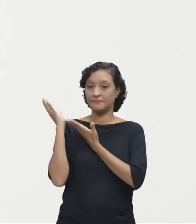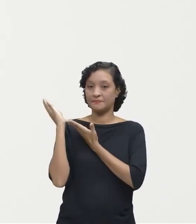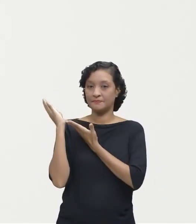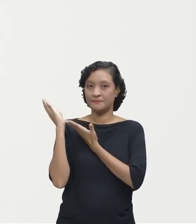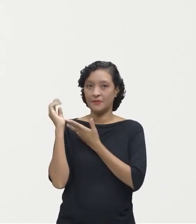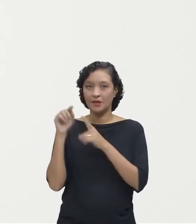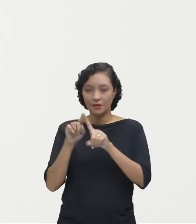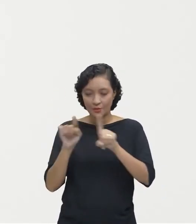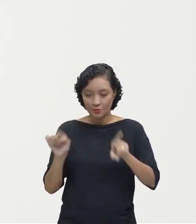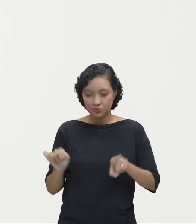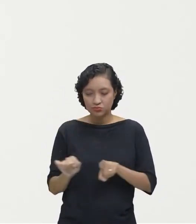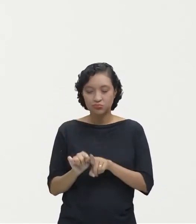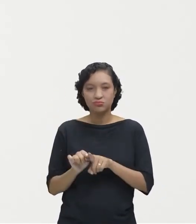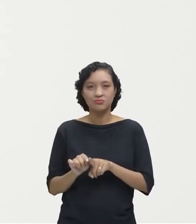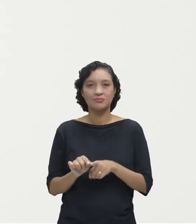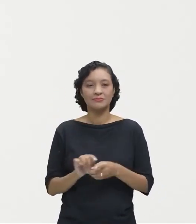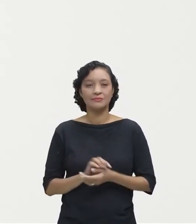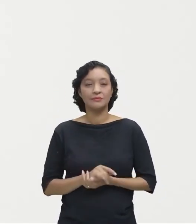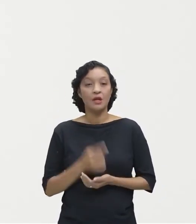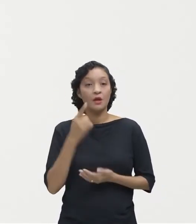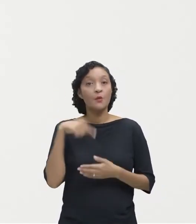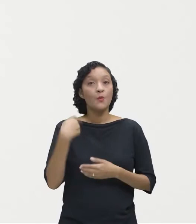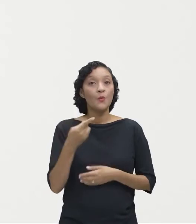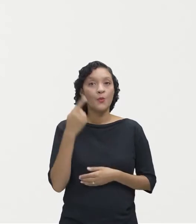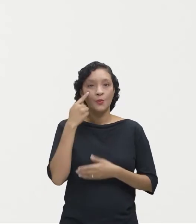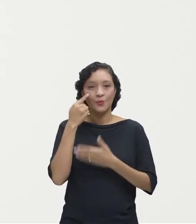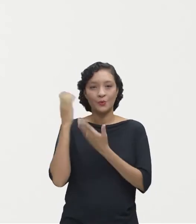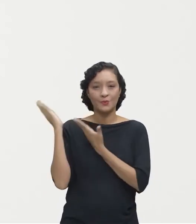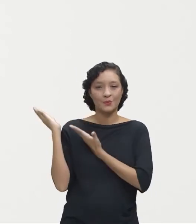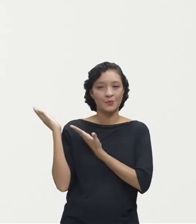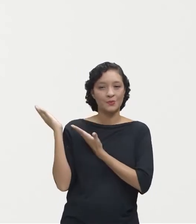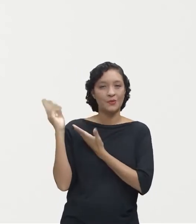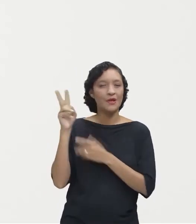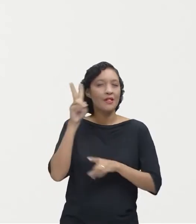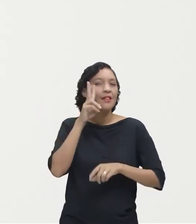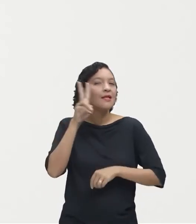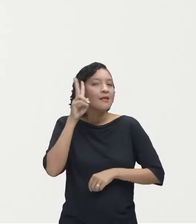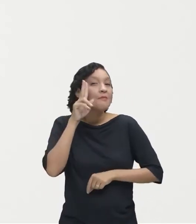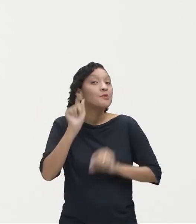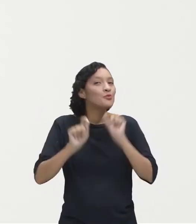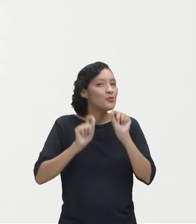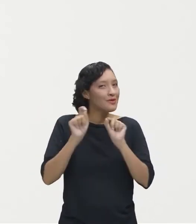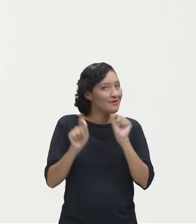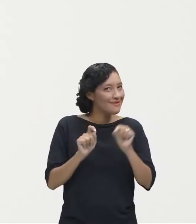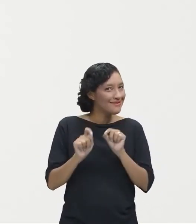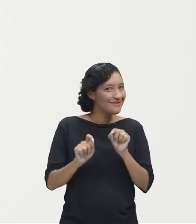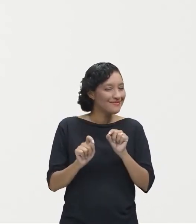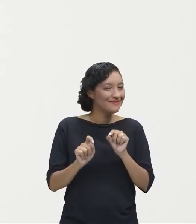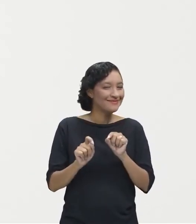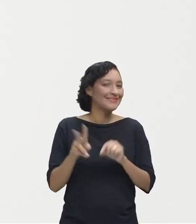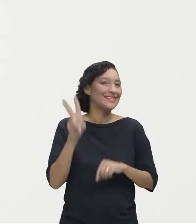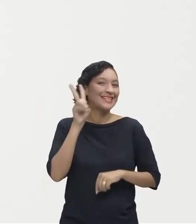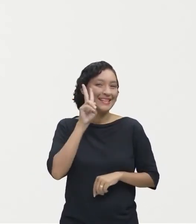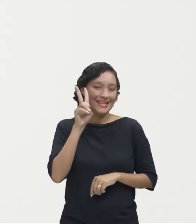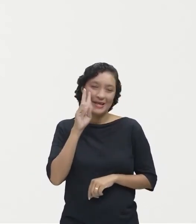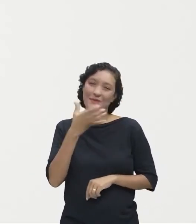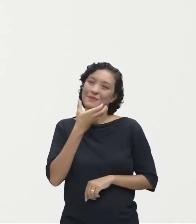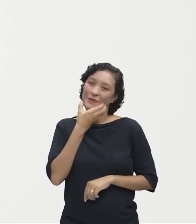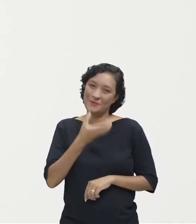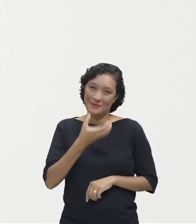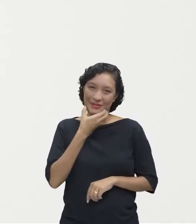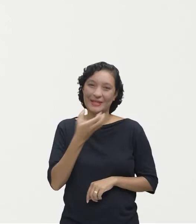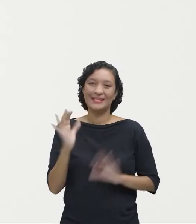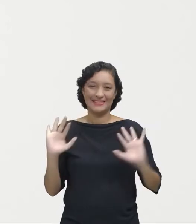círculo. E aqui, ó, o que que vocês lembram vendo essa imagem? A gente lembra do